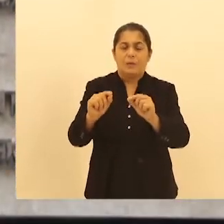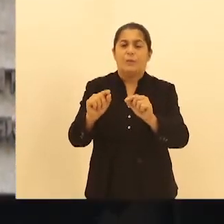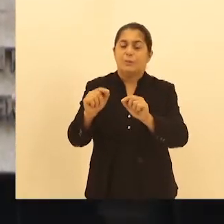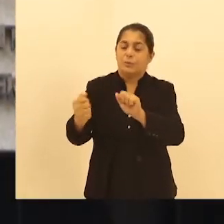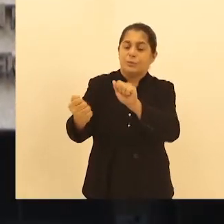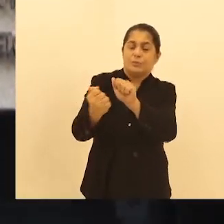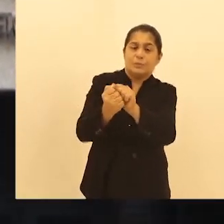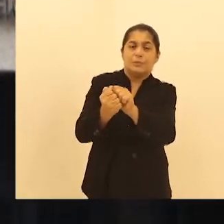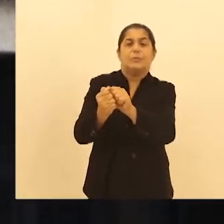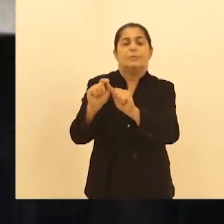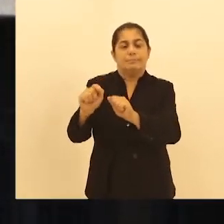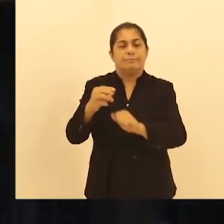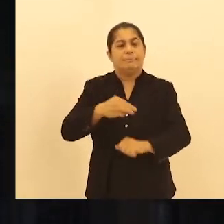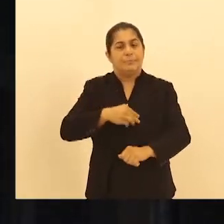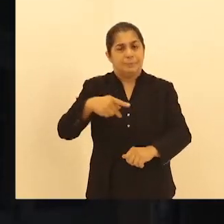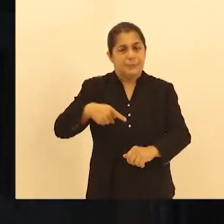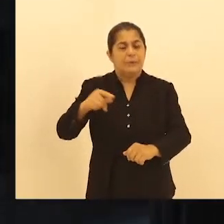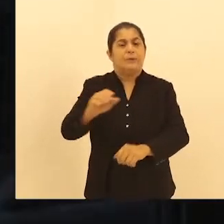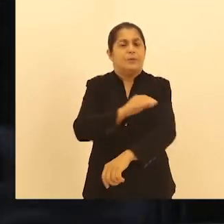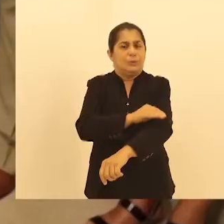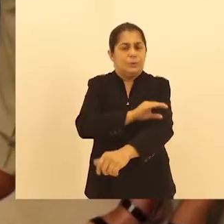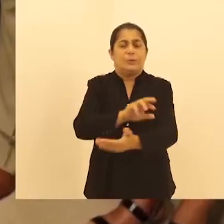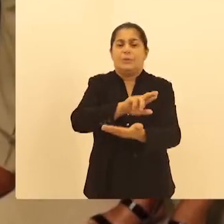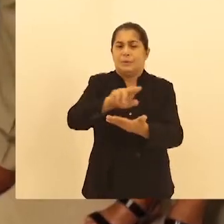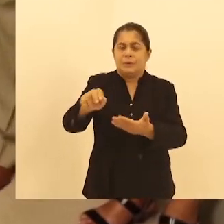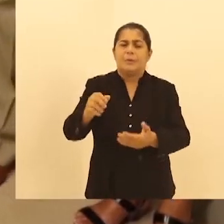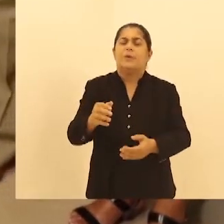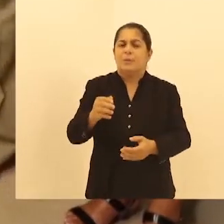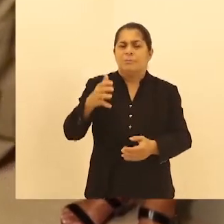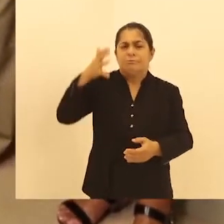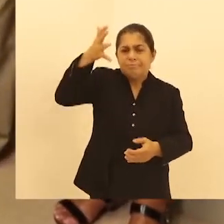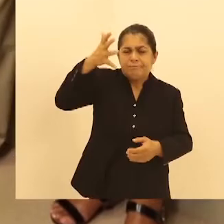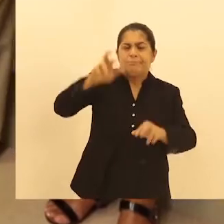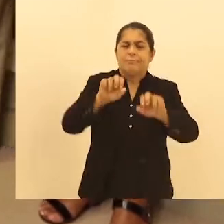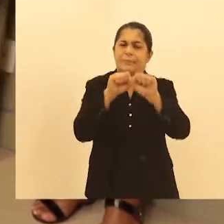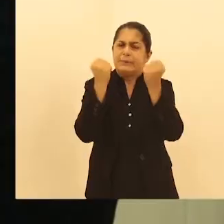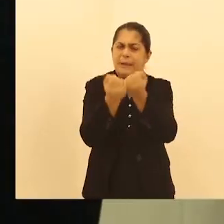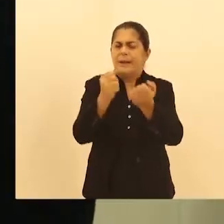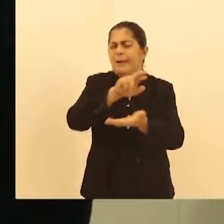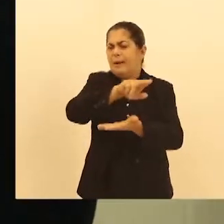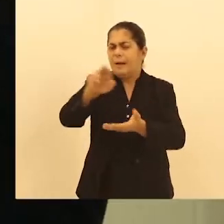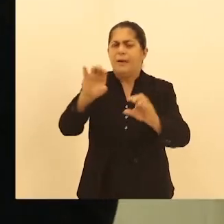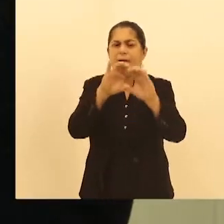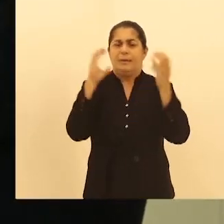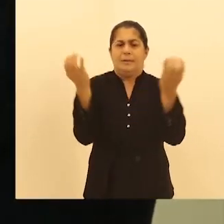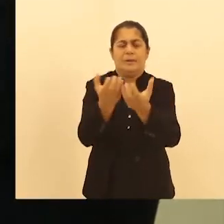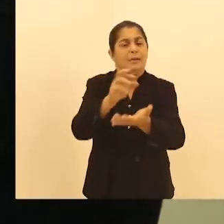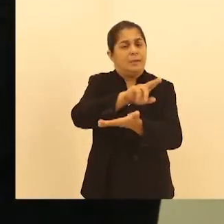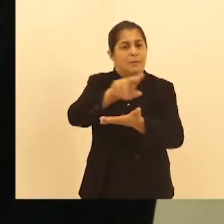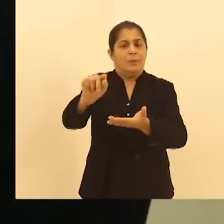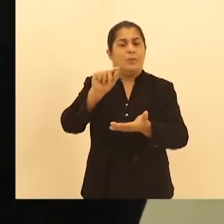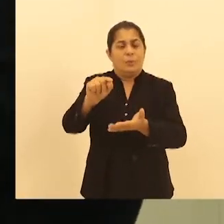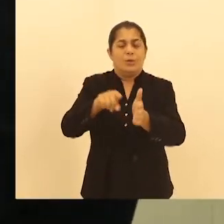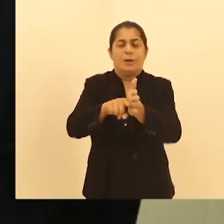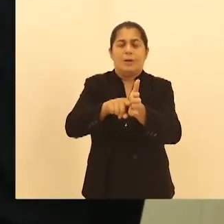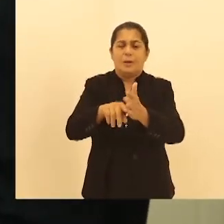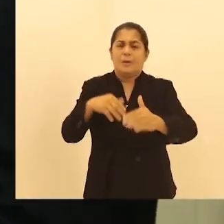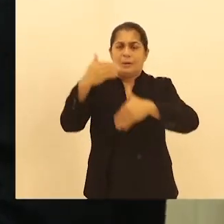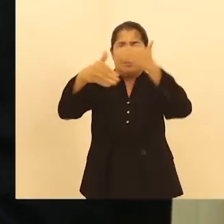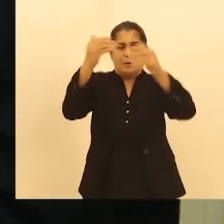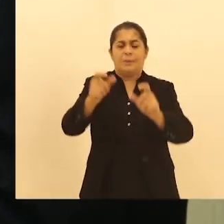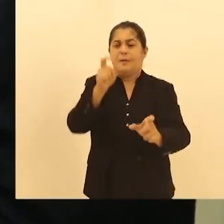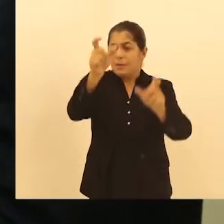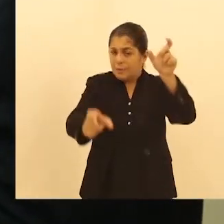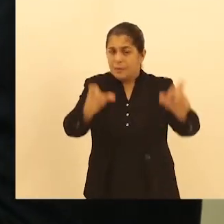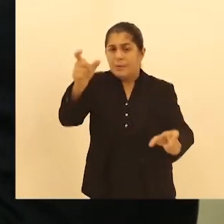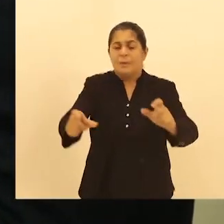auxiliar do ministério público que promove cursos seminários congressos e outras atividades que buscam o aprimoramento